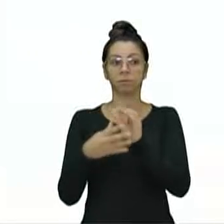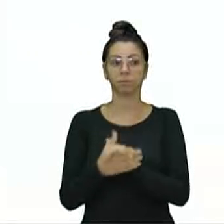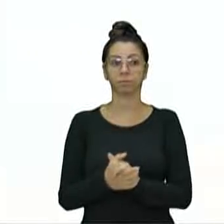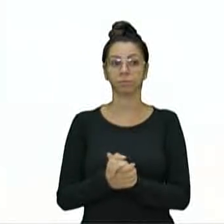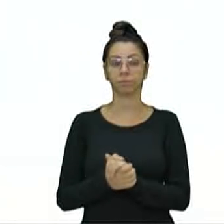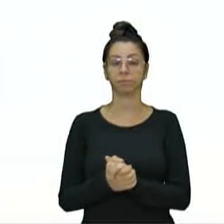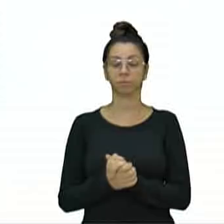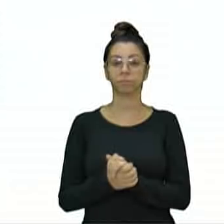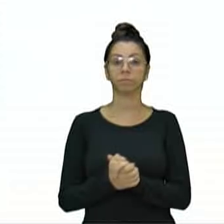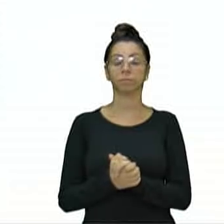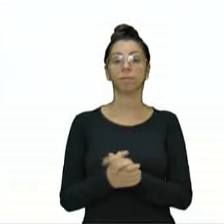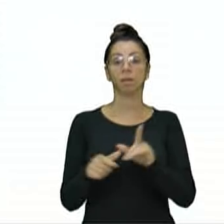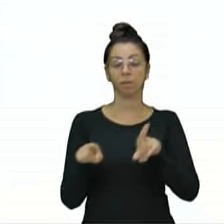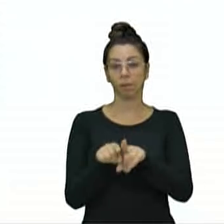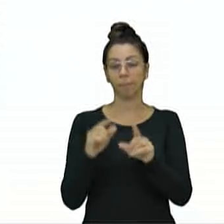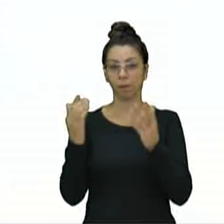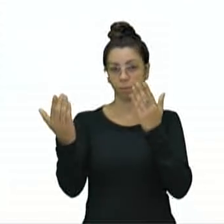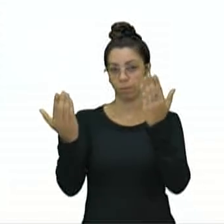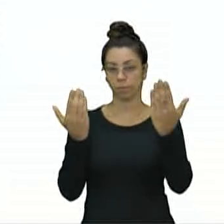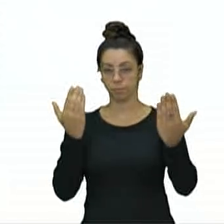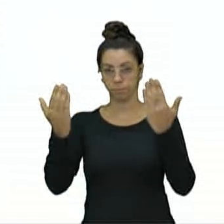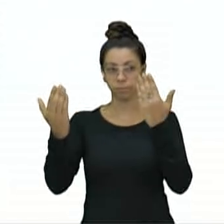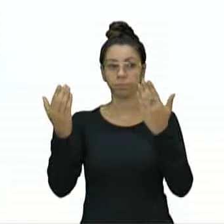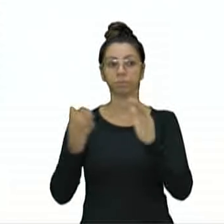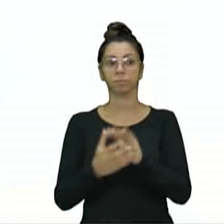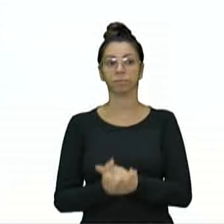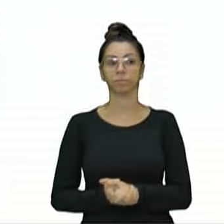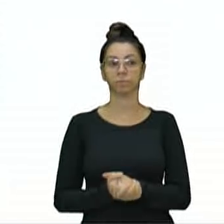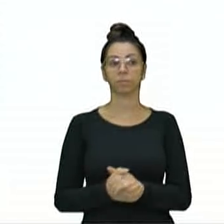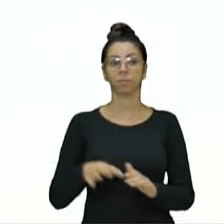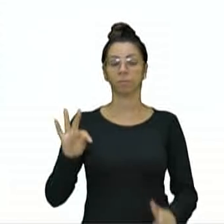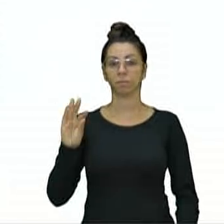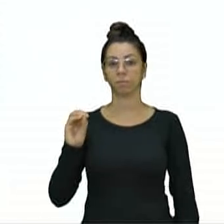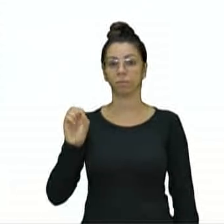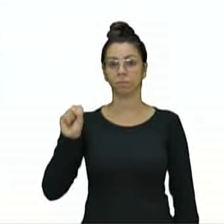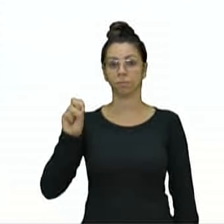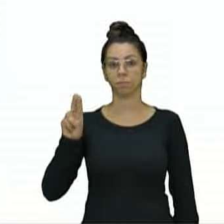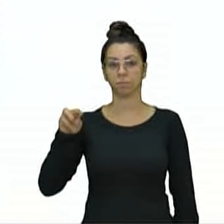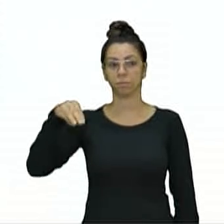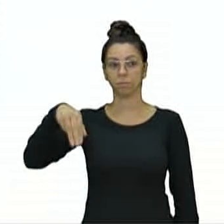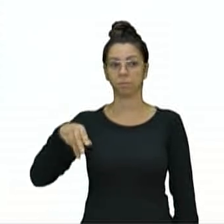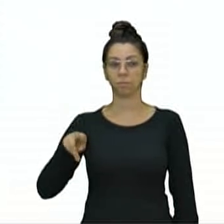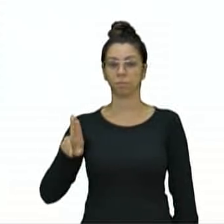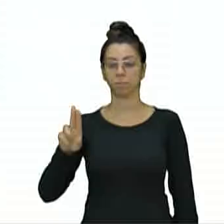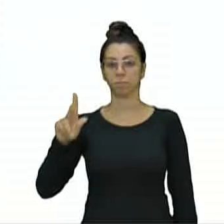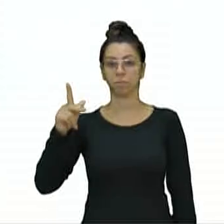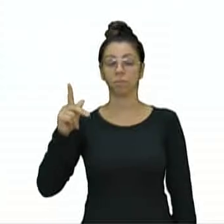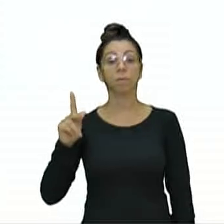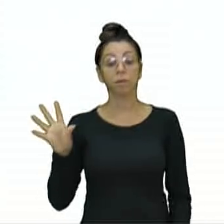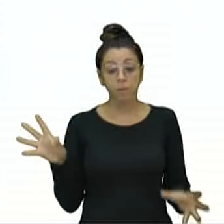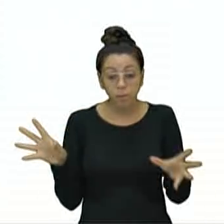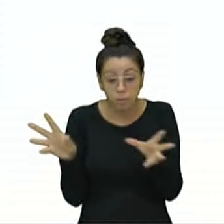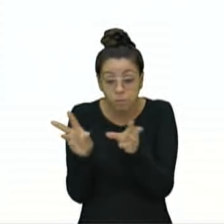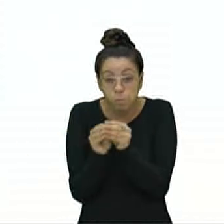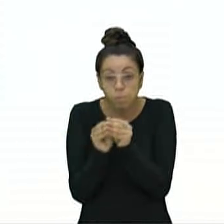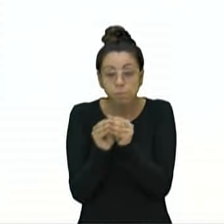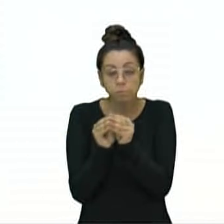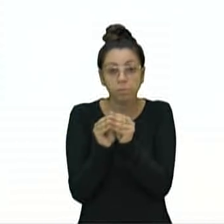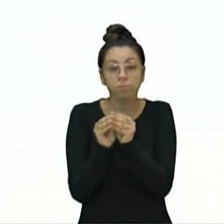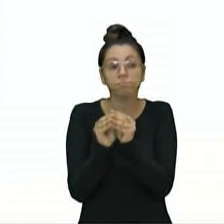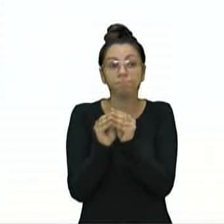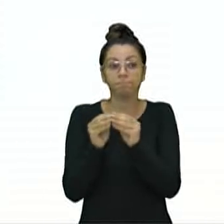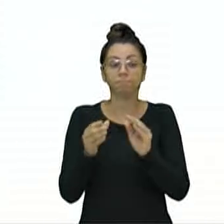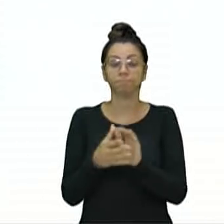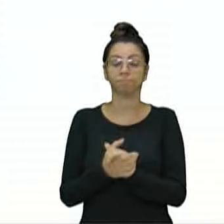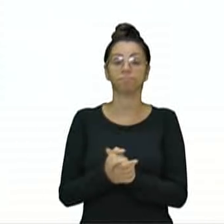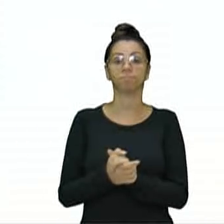dar a ideia de contraste também, igual o but, e to sum up, em resumo, resumindo, que é